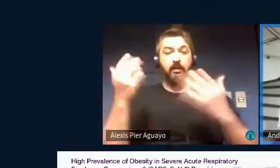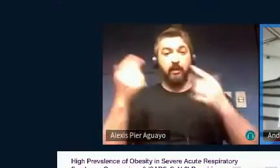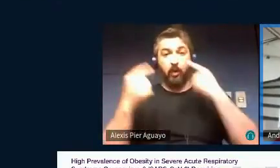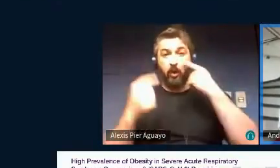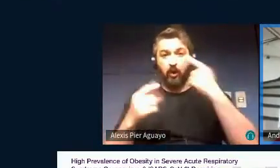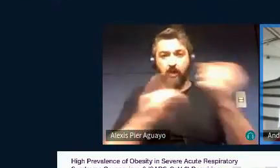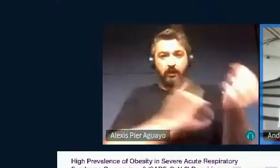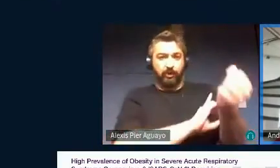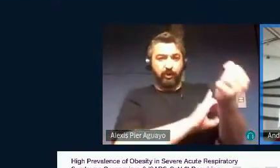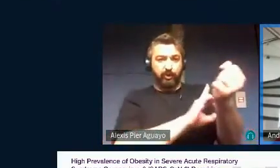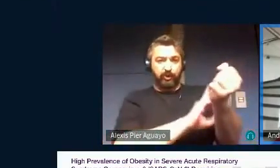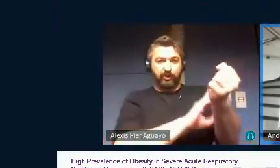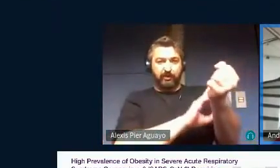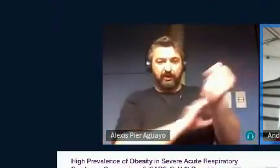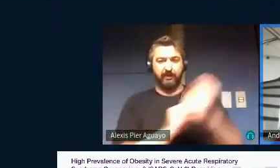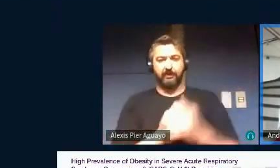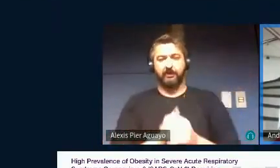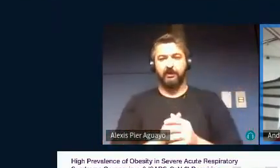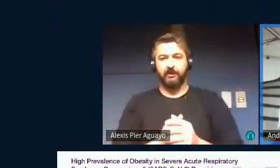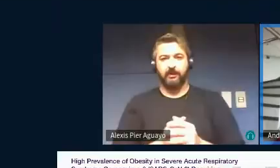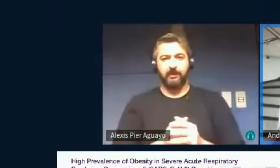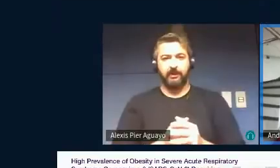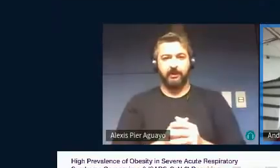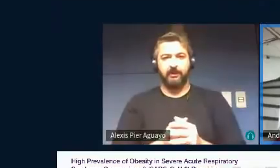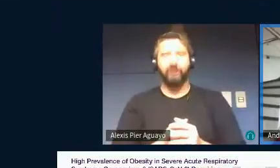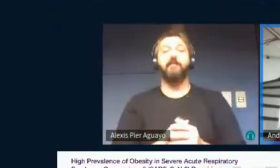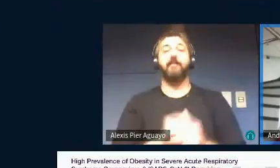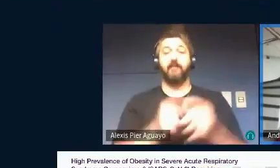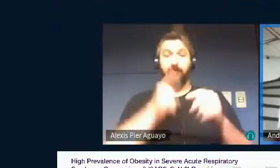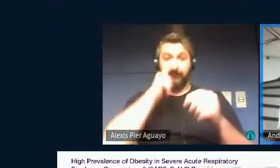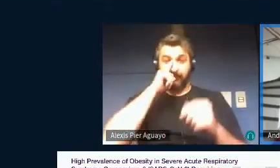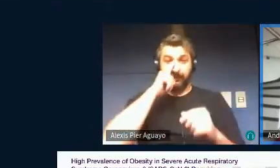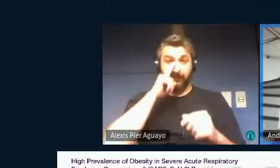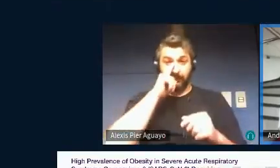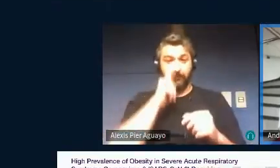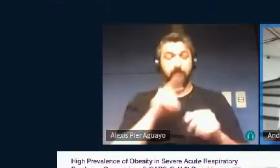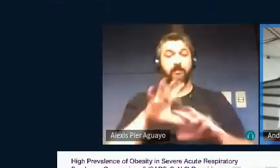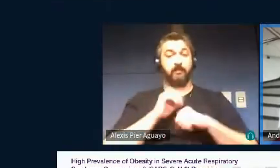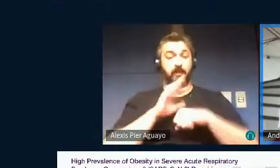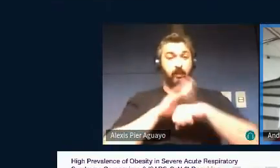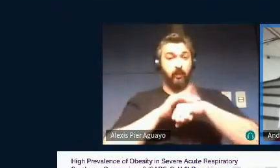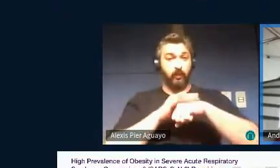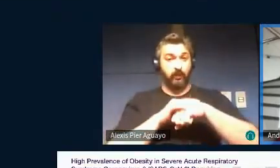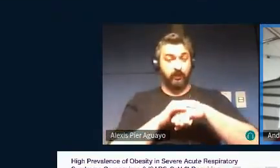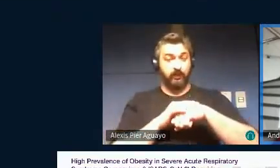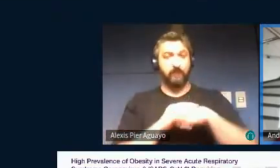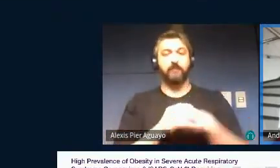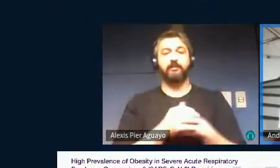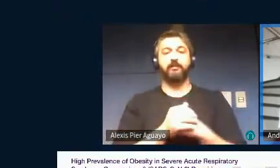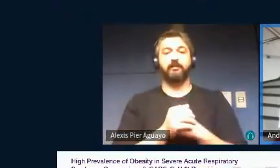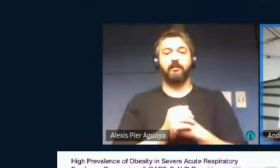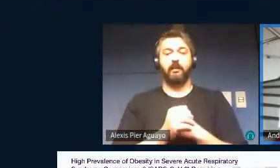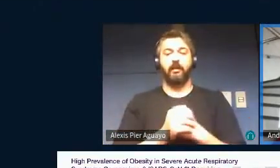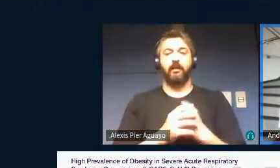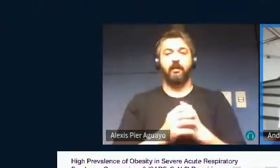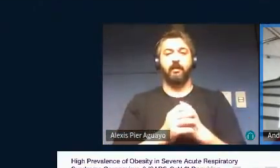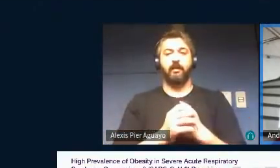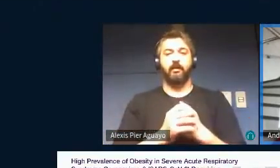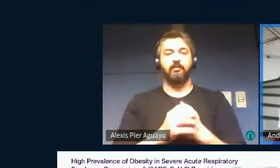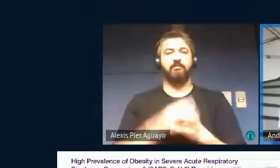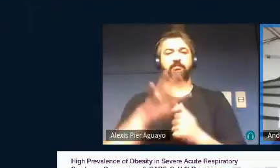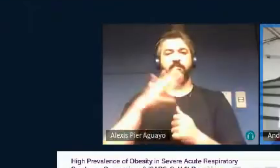que se fala muito, né? O diabetes aumenta o risco da gravidade da doença, isso aqui é uma relação de associação, em cerca de,